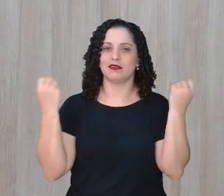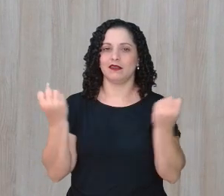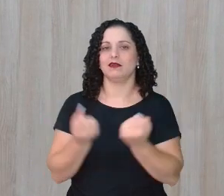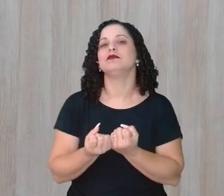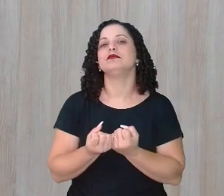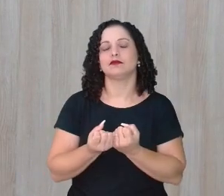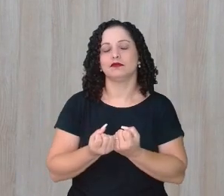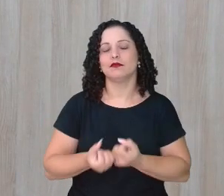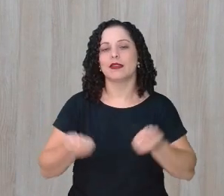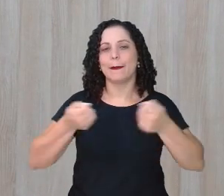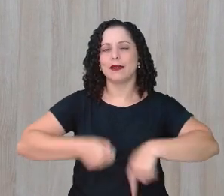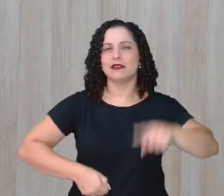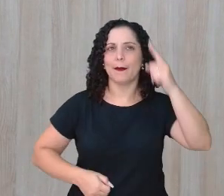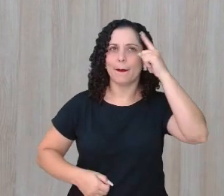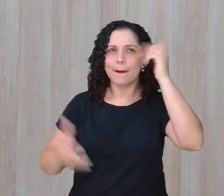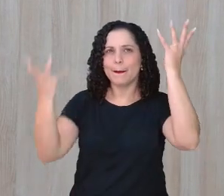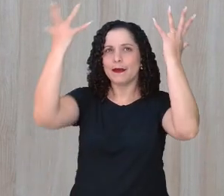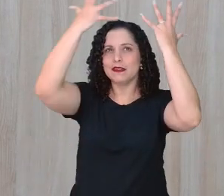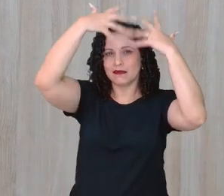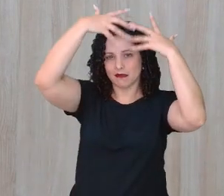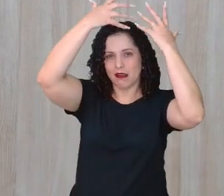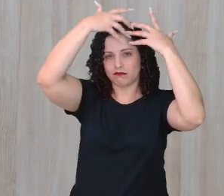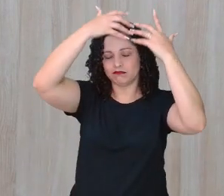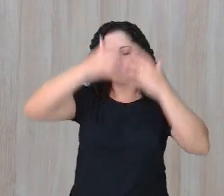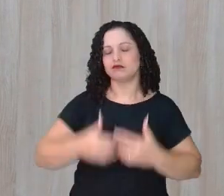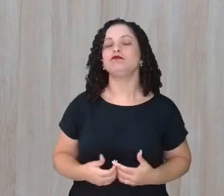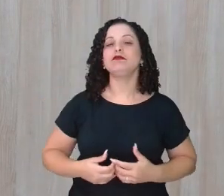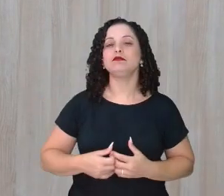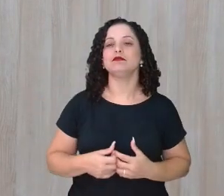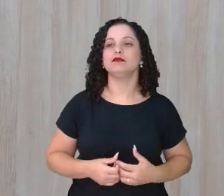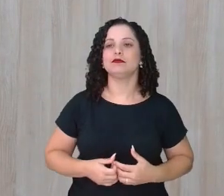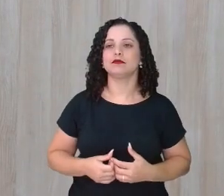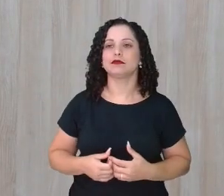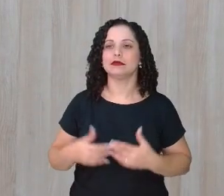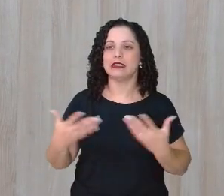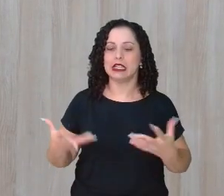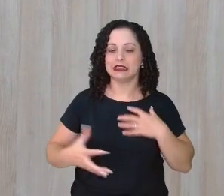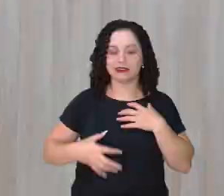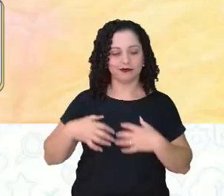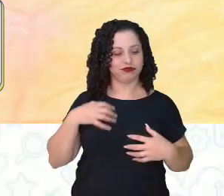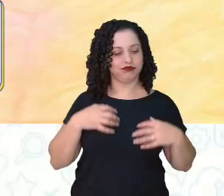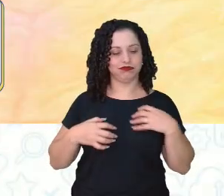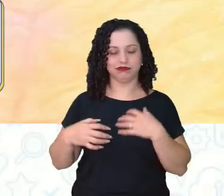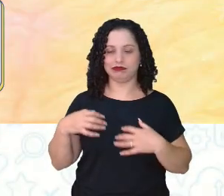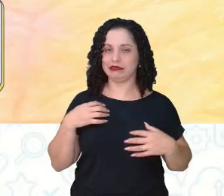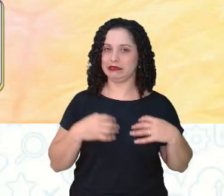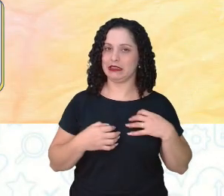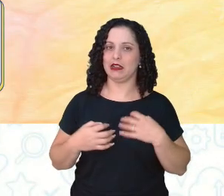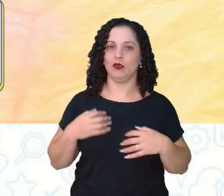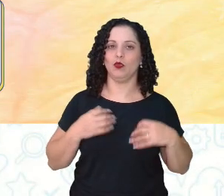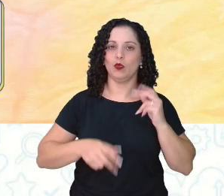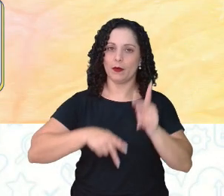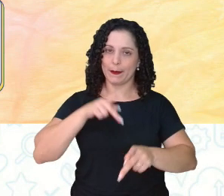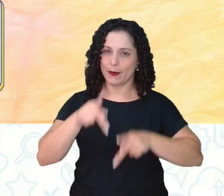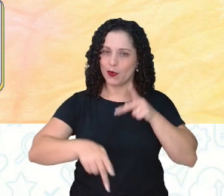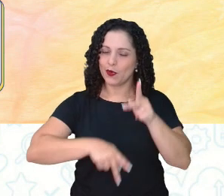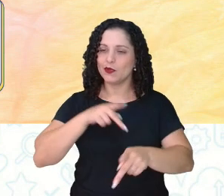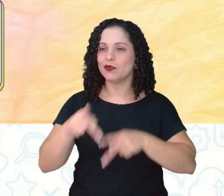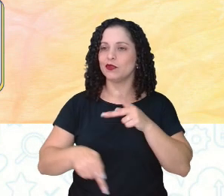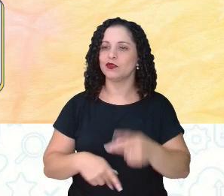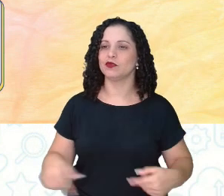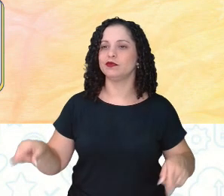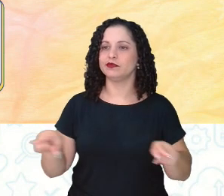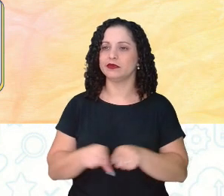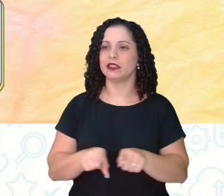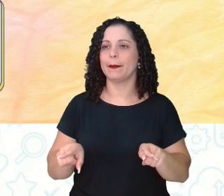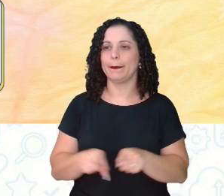também tem que refletir nesse sentido. E aí, há a insatisfação, obviamente, né? E veja, aí tem a